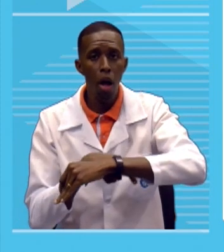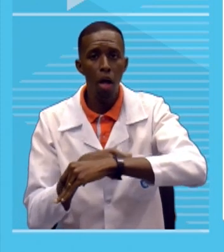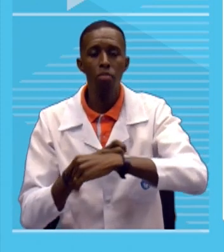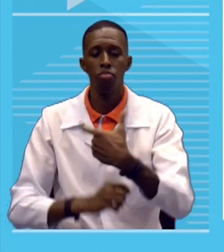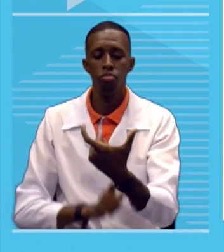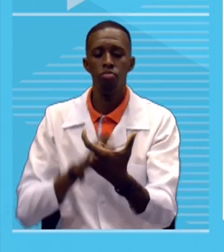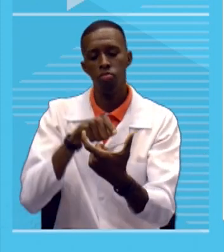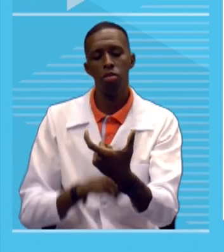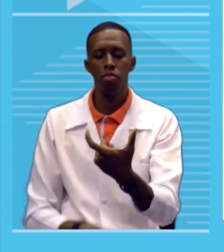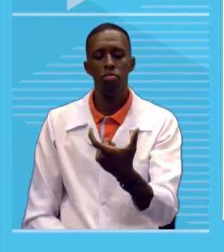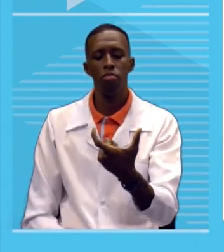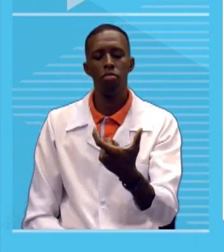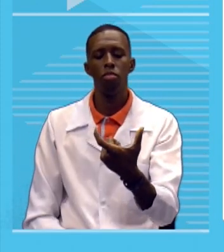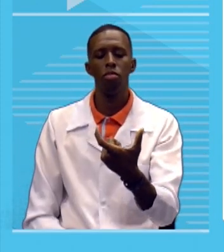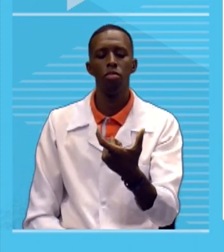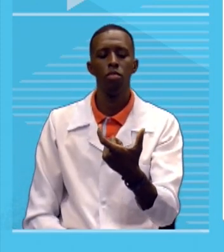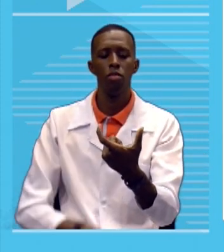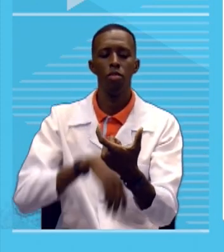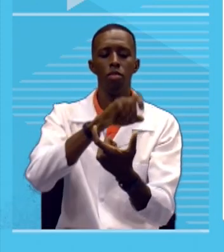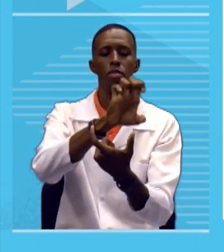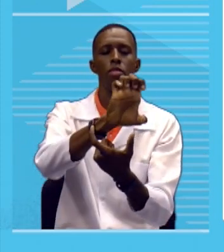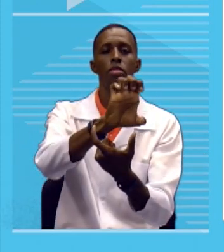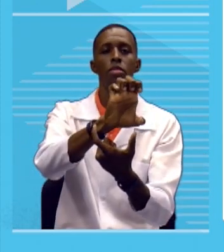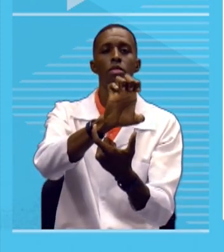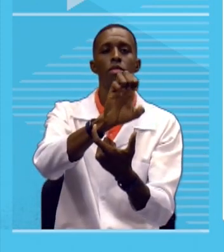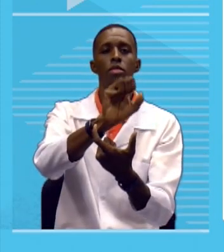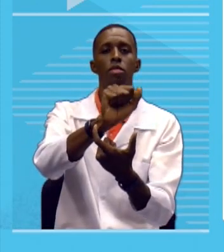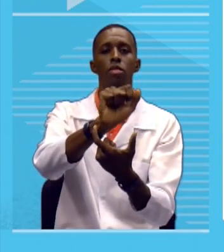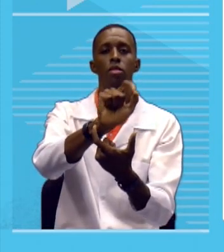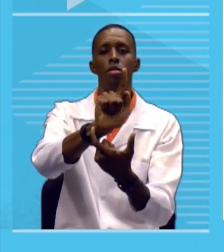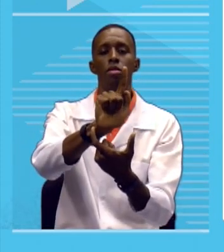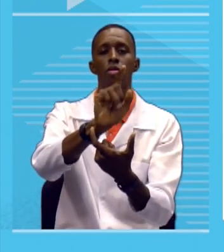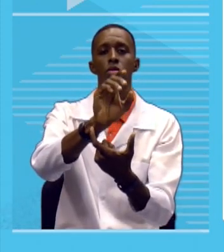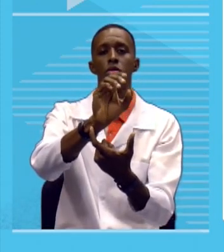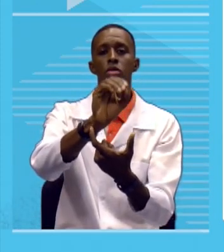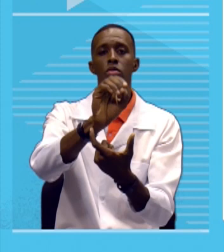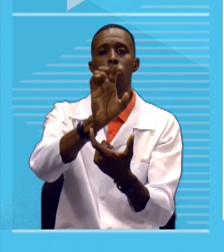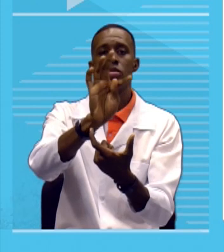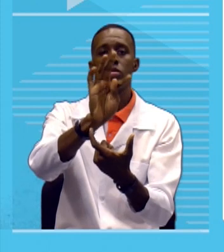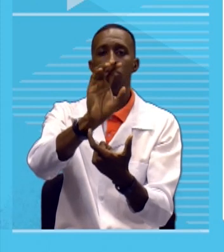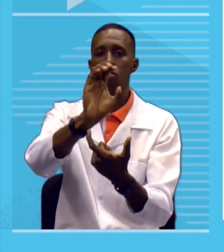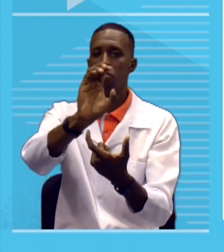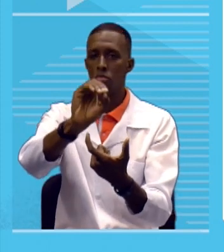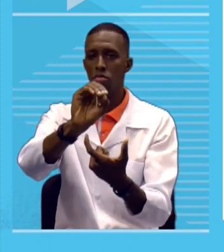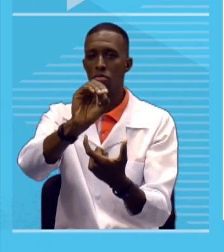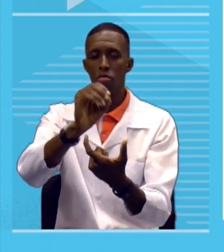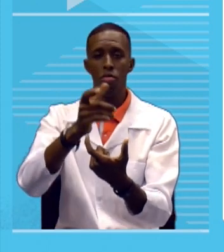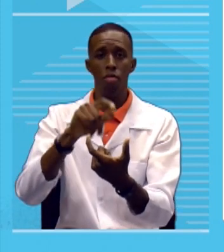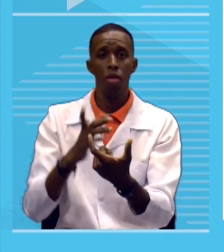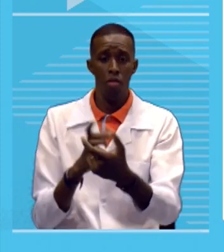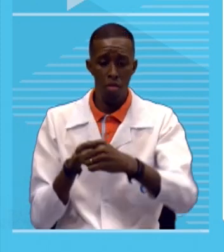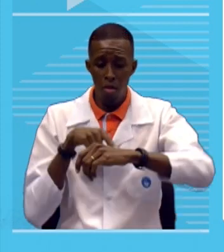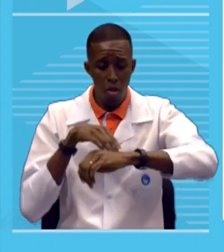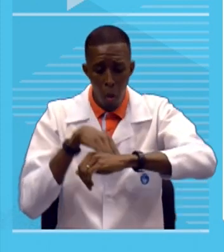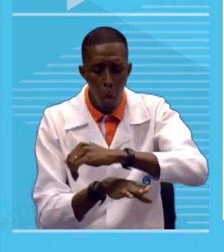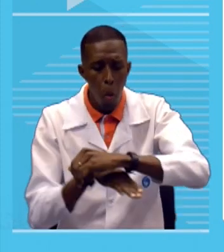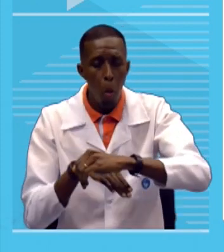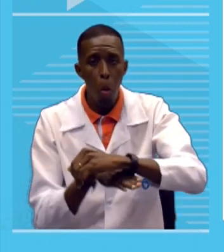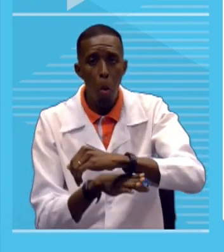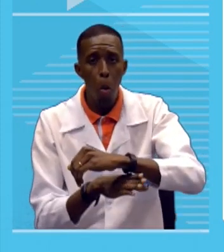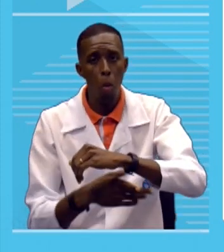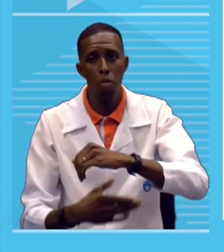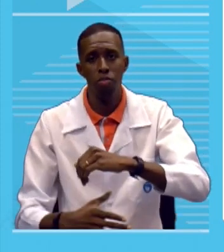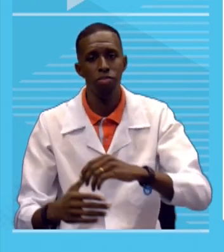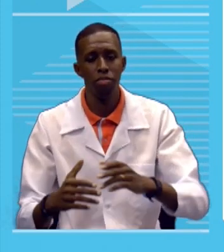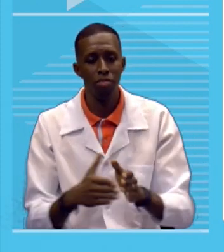que foi sobre o mapa da fome, que o Brasil voltou a entrar no mapa da fome, e uma das questões que foi constatada é que